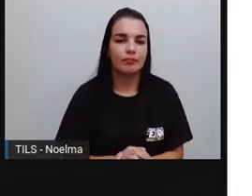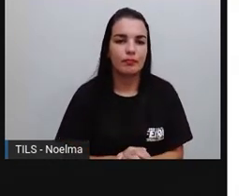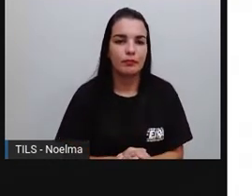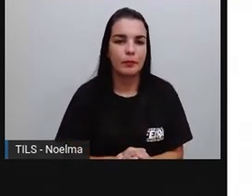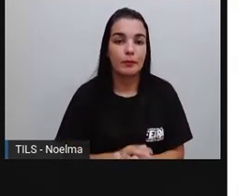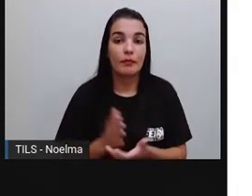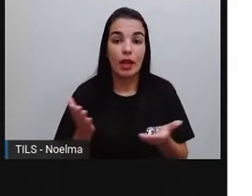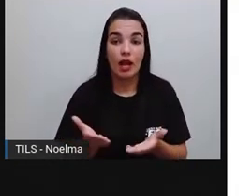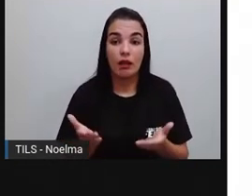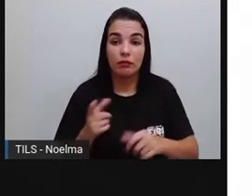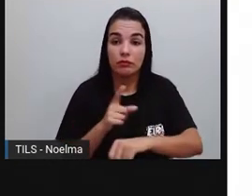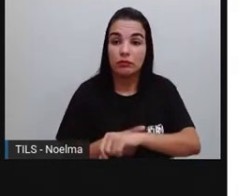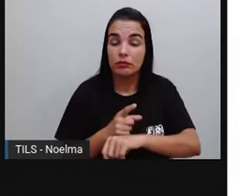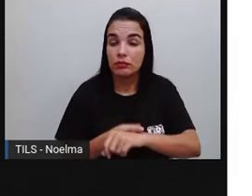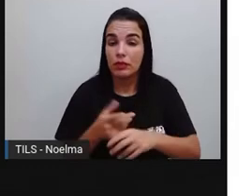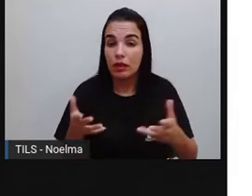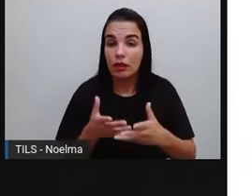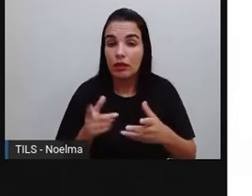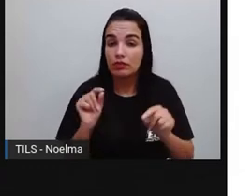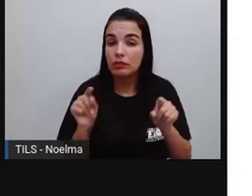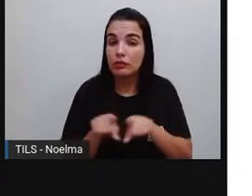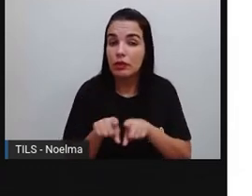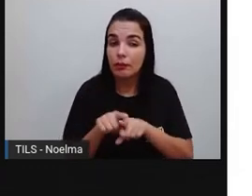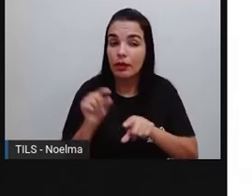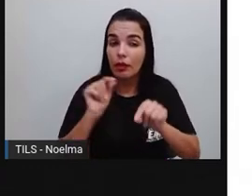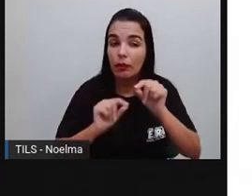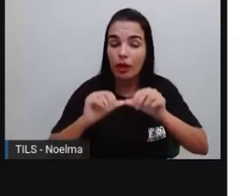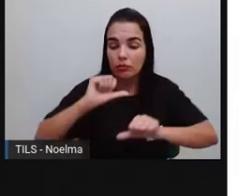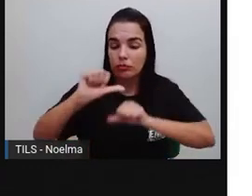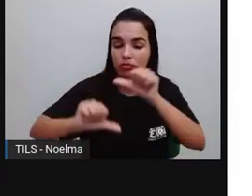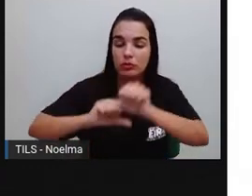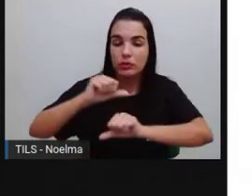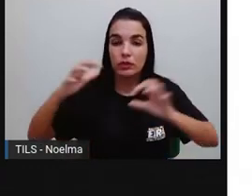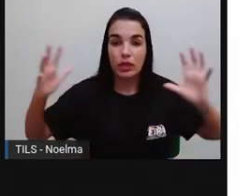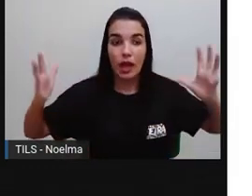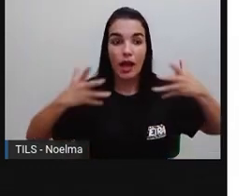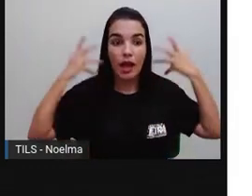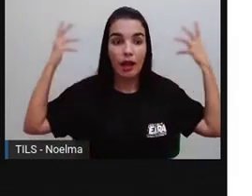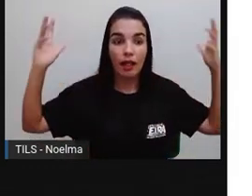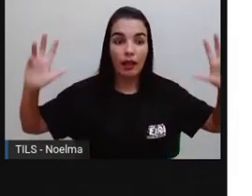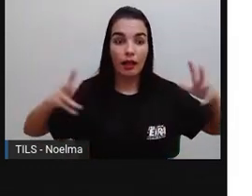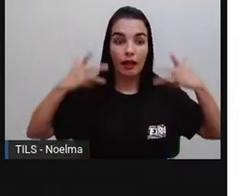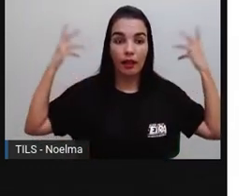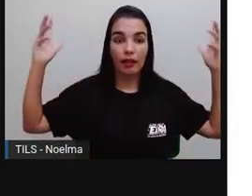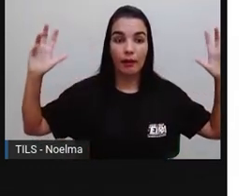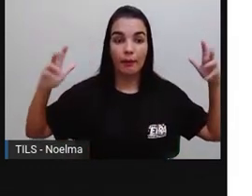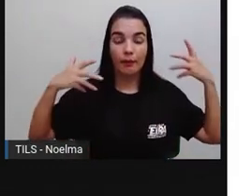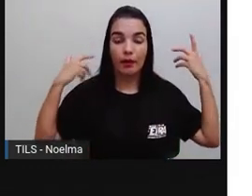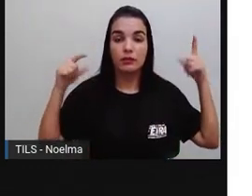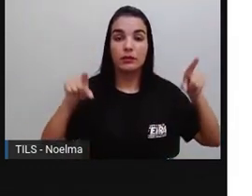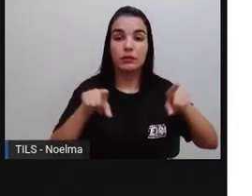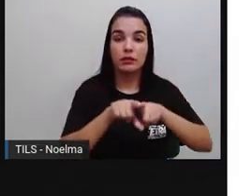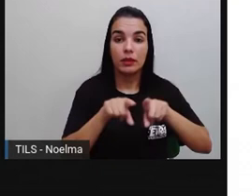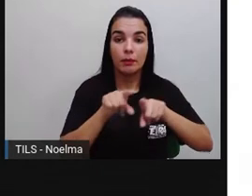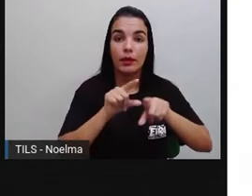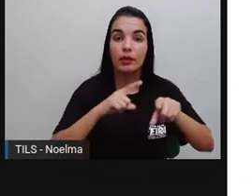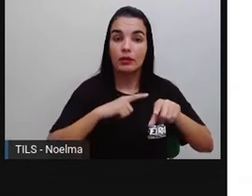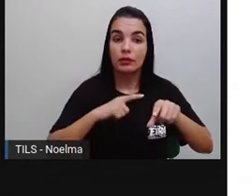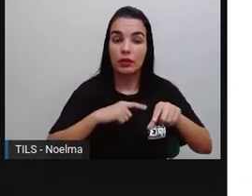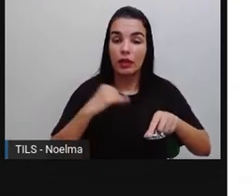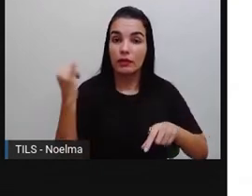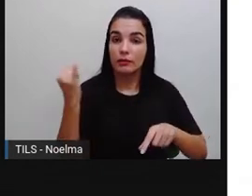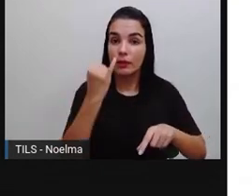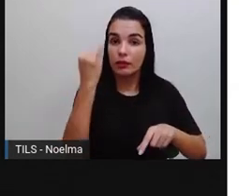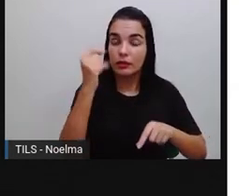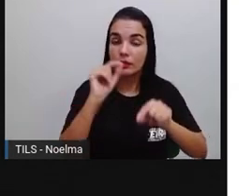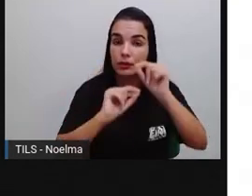biodiversidade. Atualmente, as mudanças climáticas também têm tido um importante papel na redução das espécies,